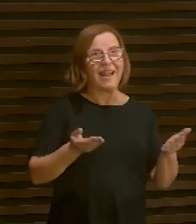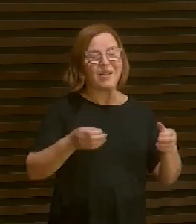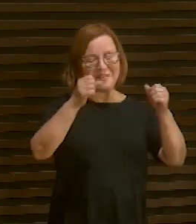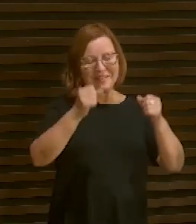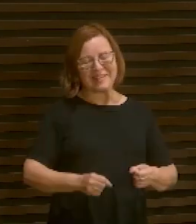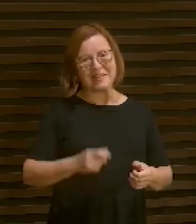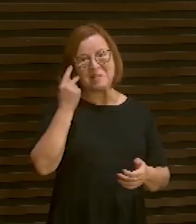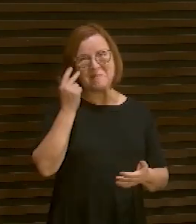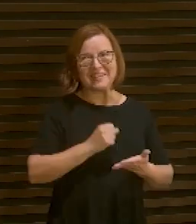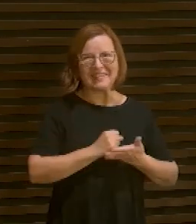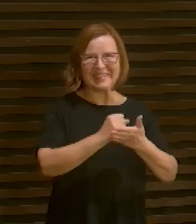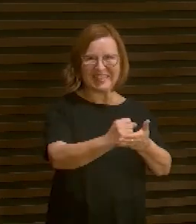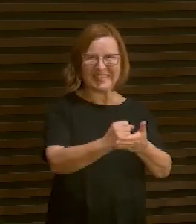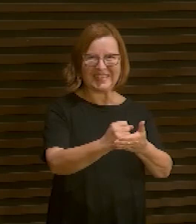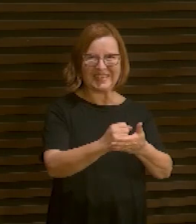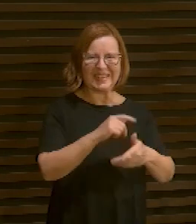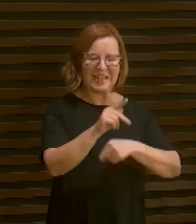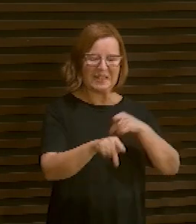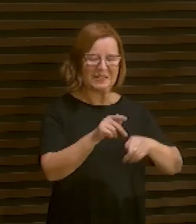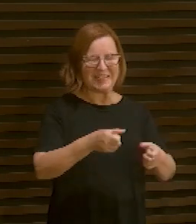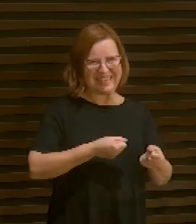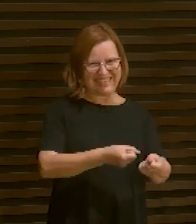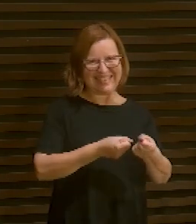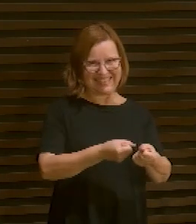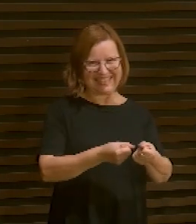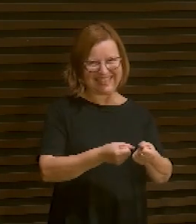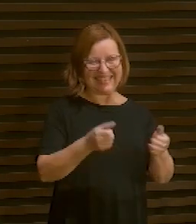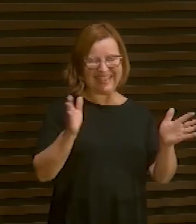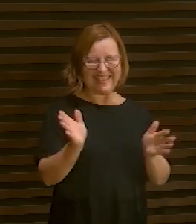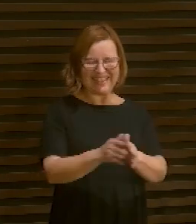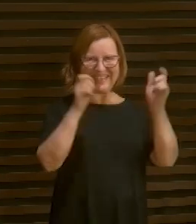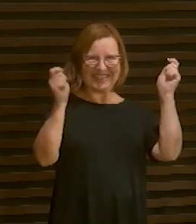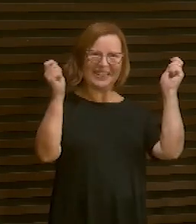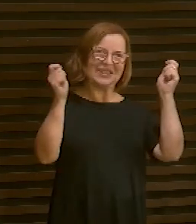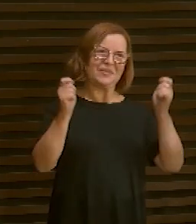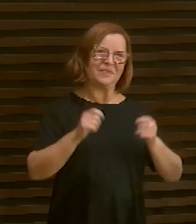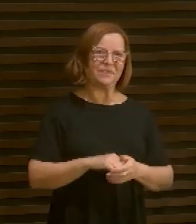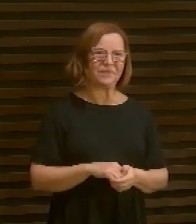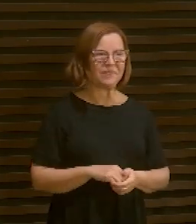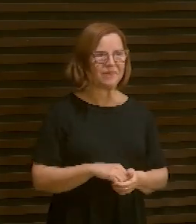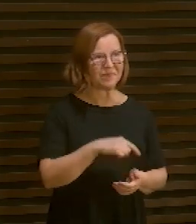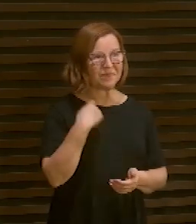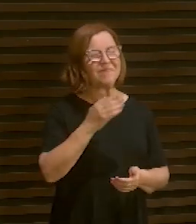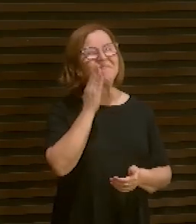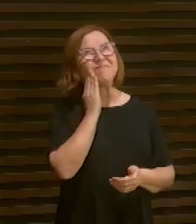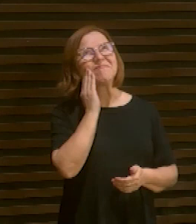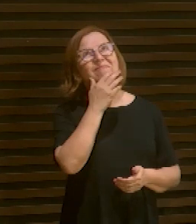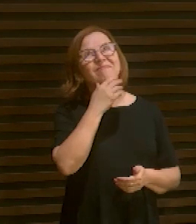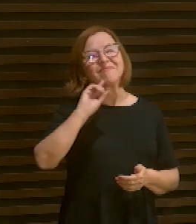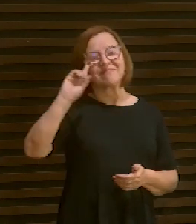para socorrer os que são tentados. Aleluia! Nosso querido Pai,